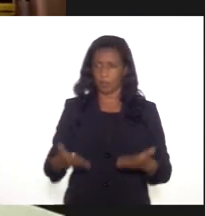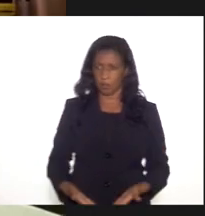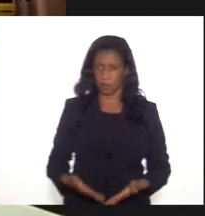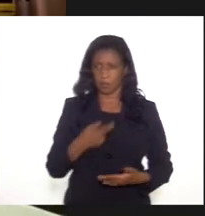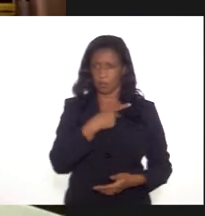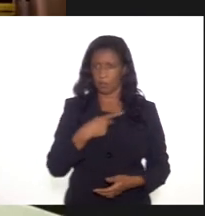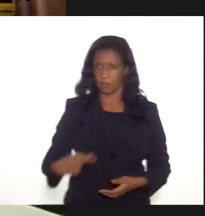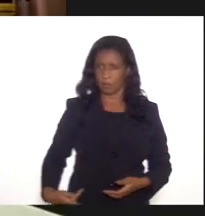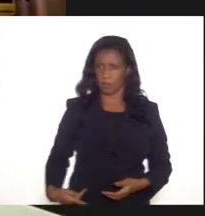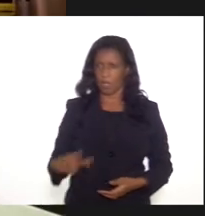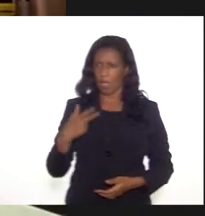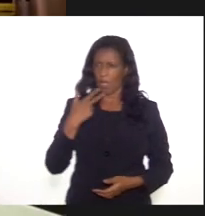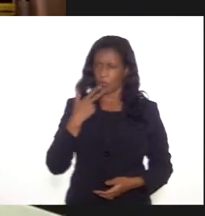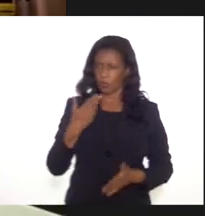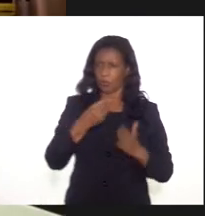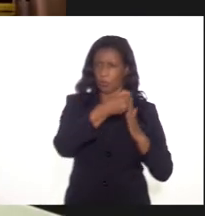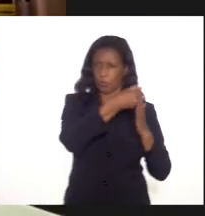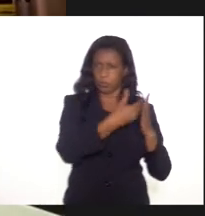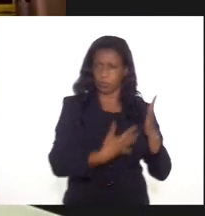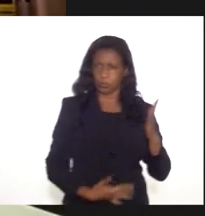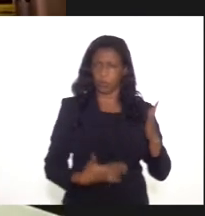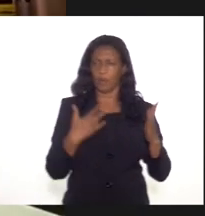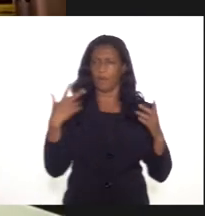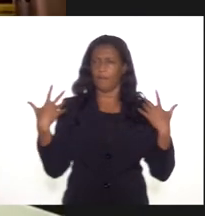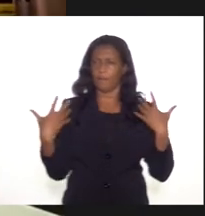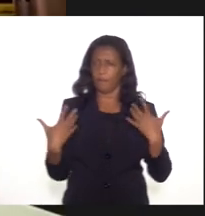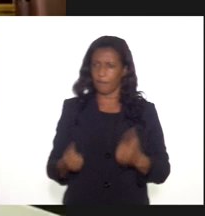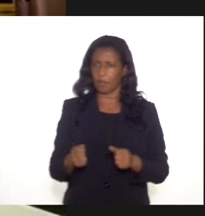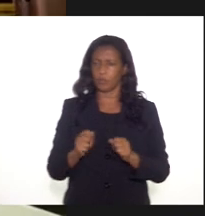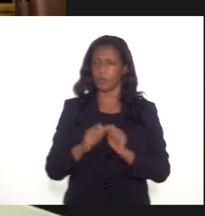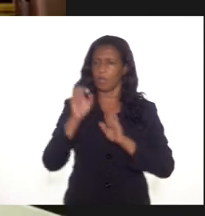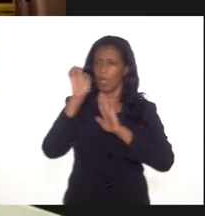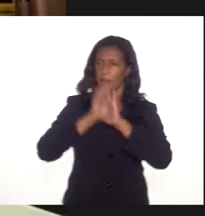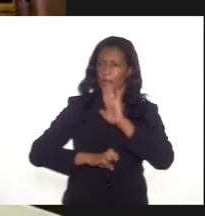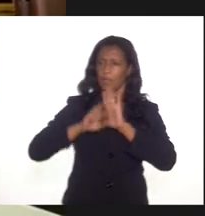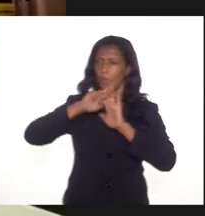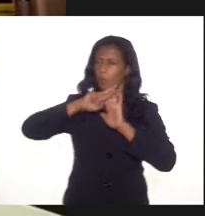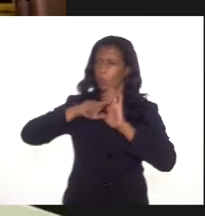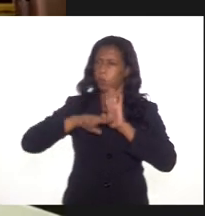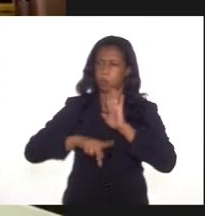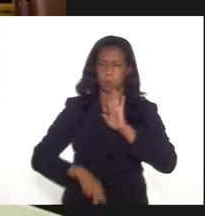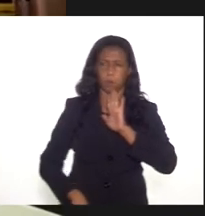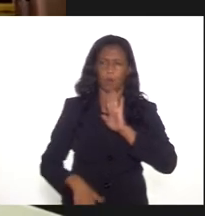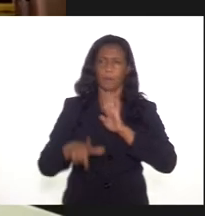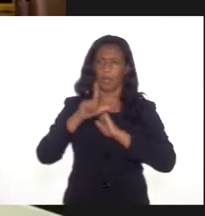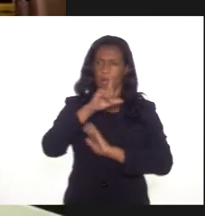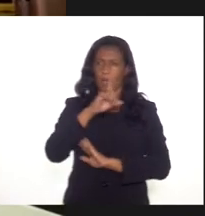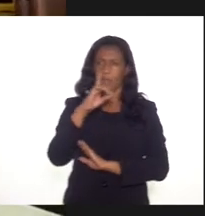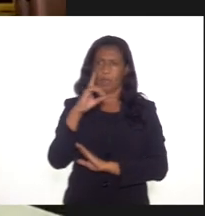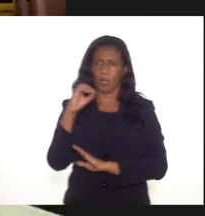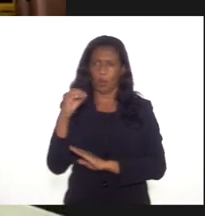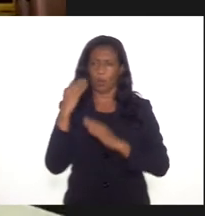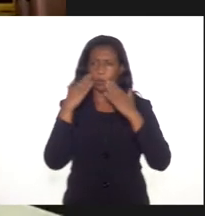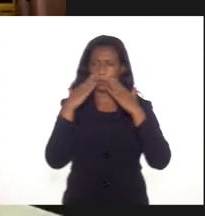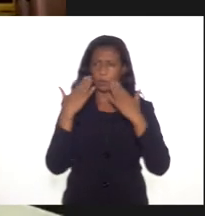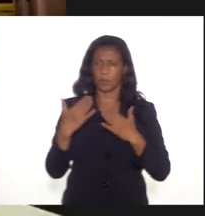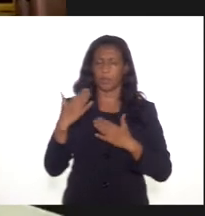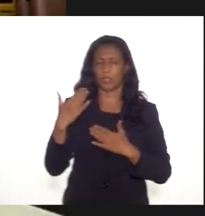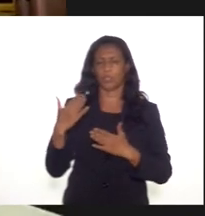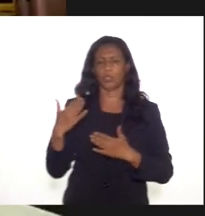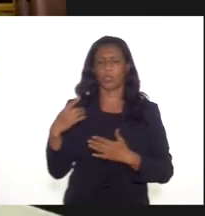senhora presidenta, as nossas considerações, vamos fazer muitas emendas para que a LDO represente